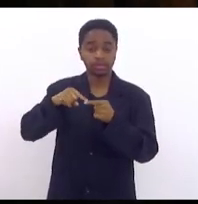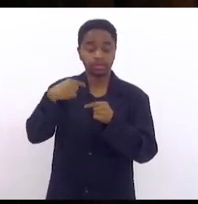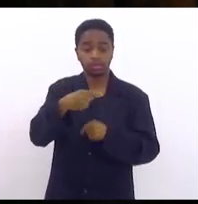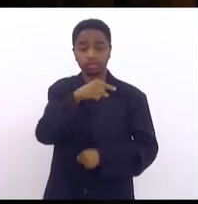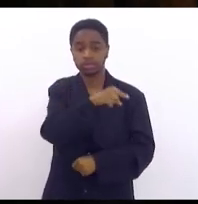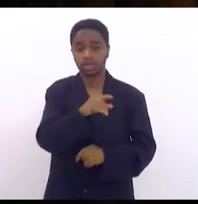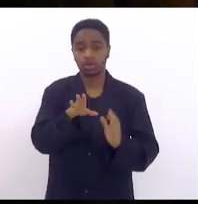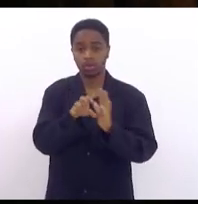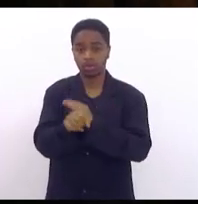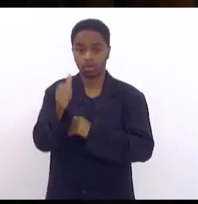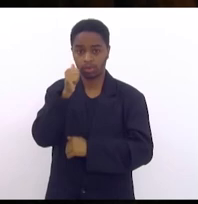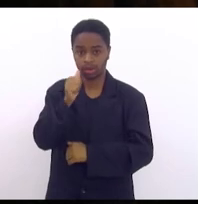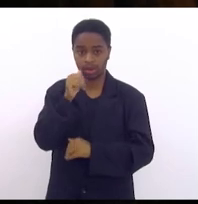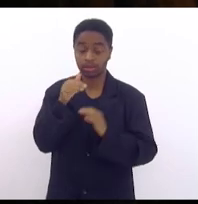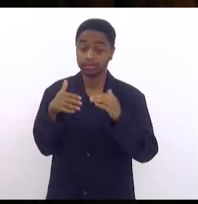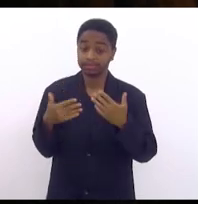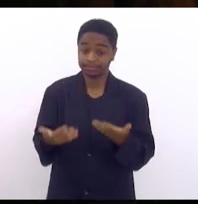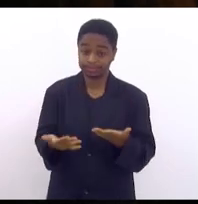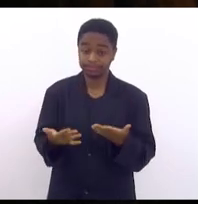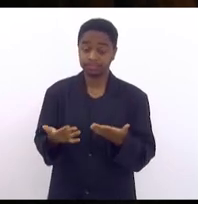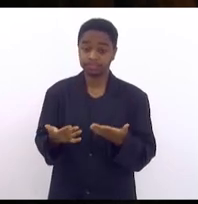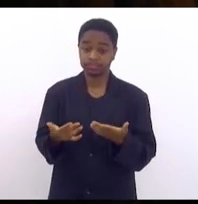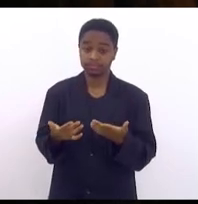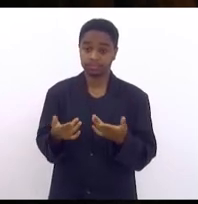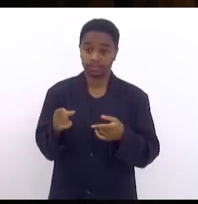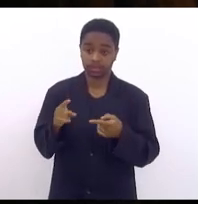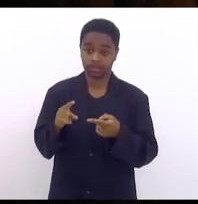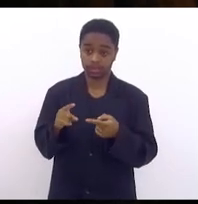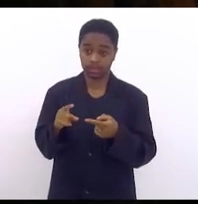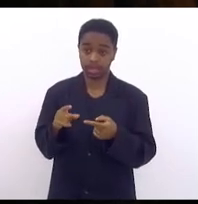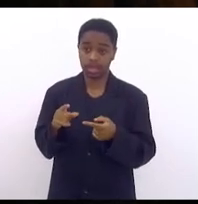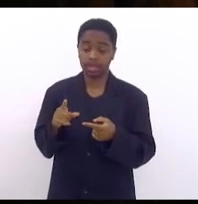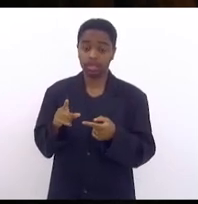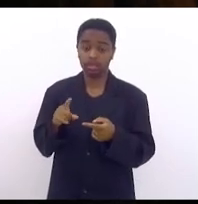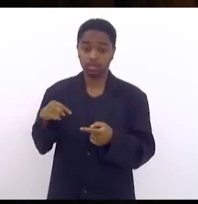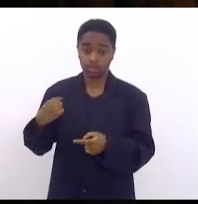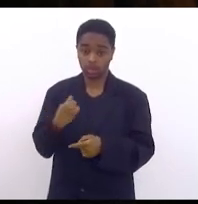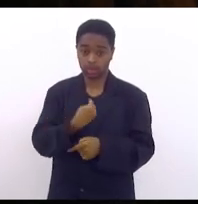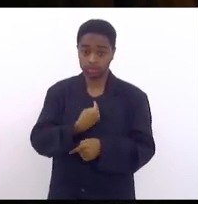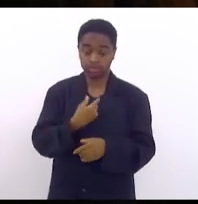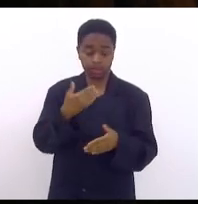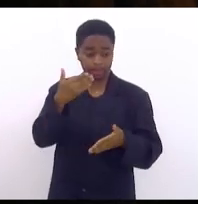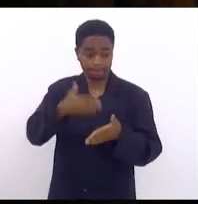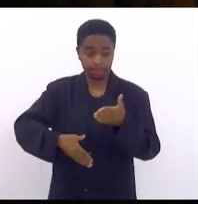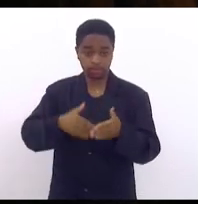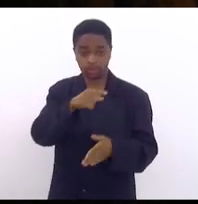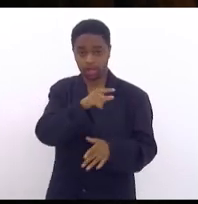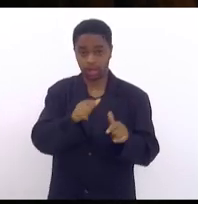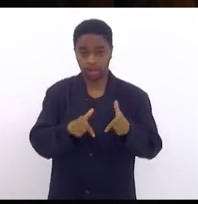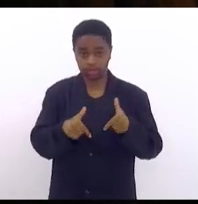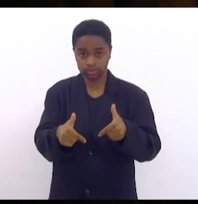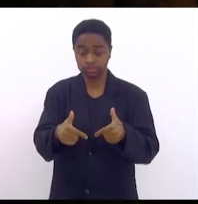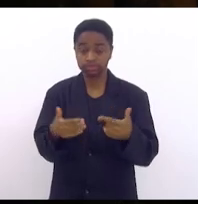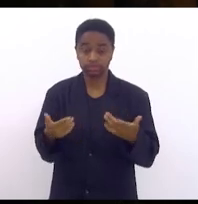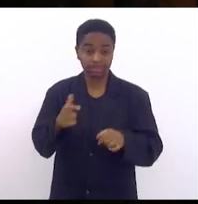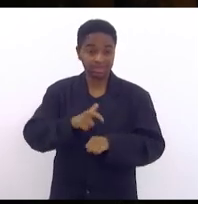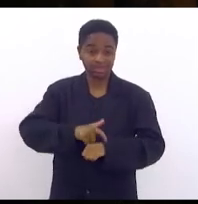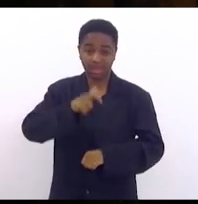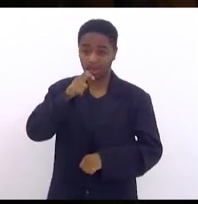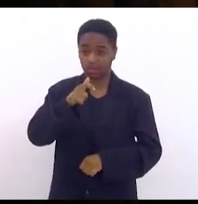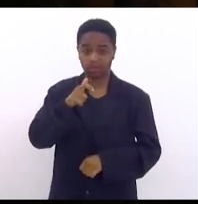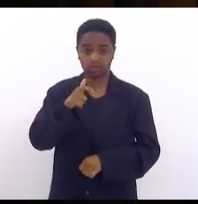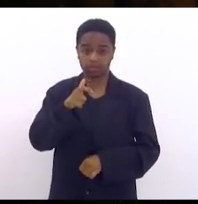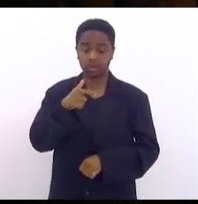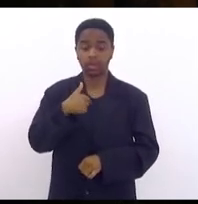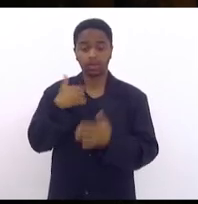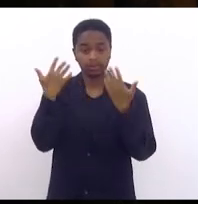marginal. E aí, após ele ser abordado, interpelado por nós que estávamos ali, automaticamente aqui